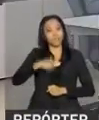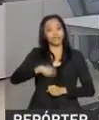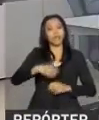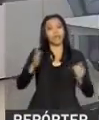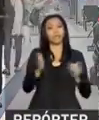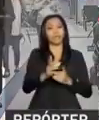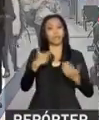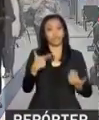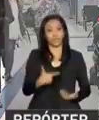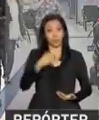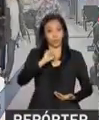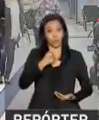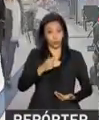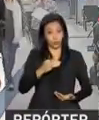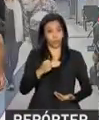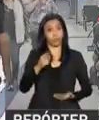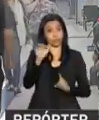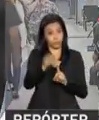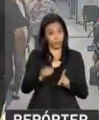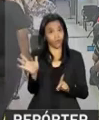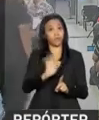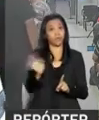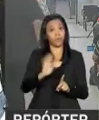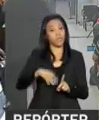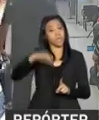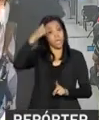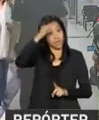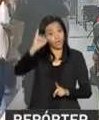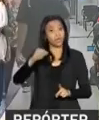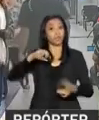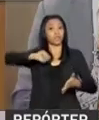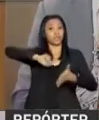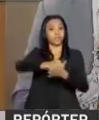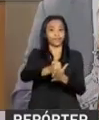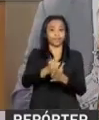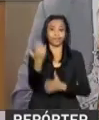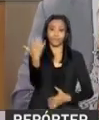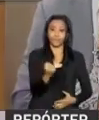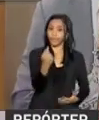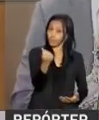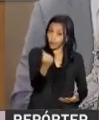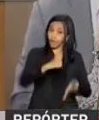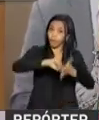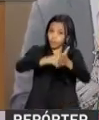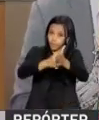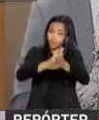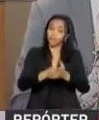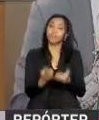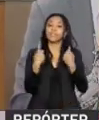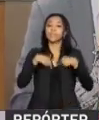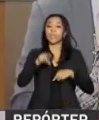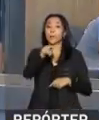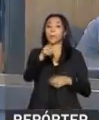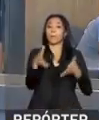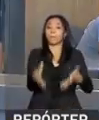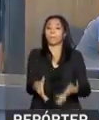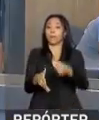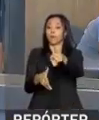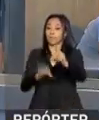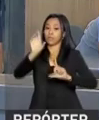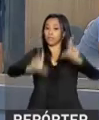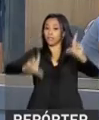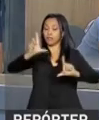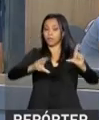para regularizar a pendência e evitar que o benefício seja bloqueado. Ao participar do programa Por Dentro do Governo, da